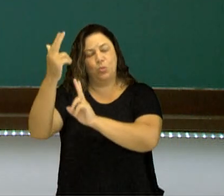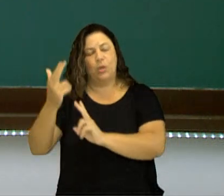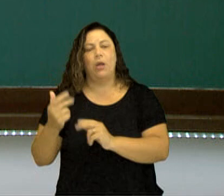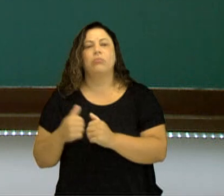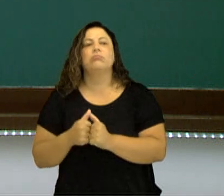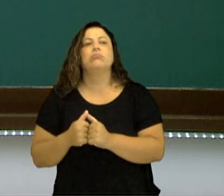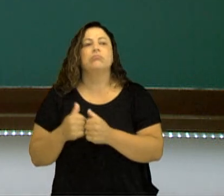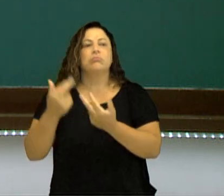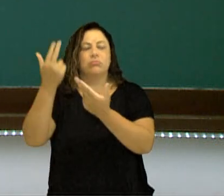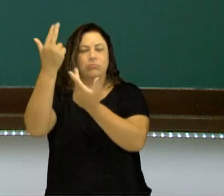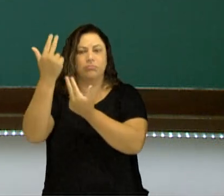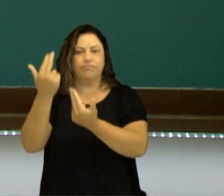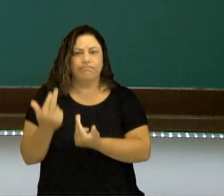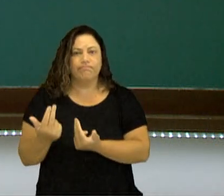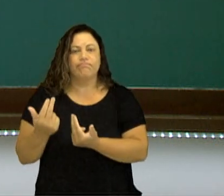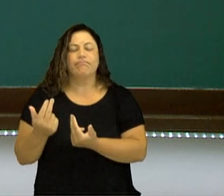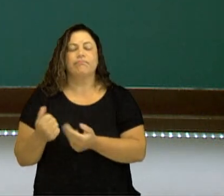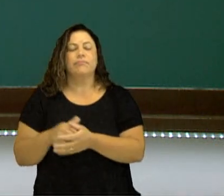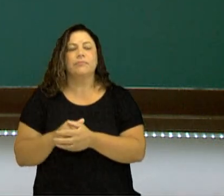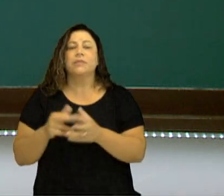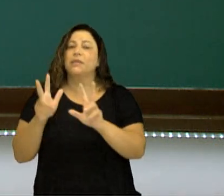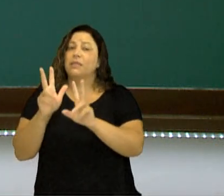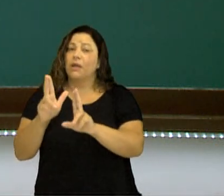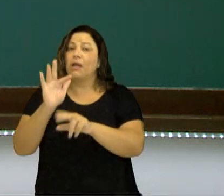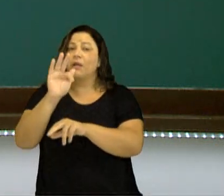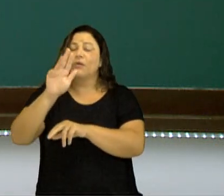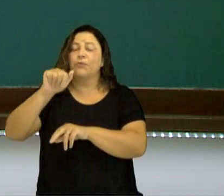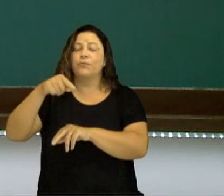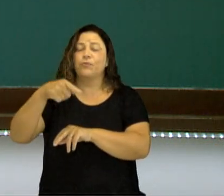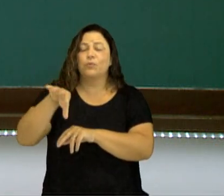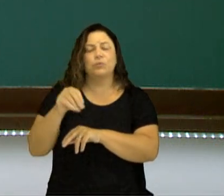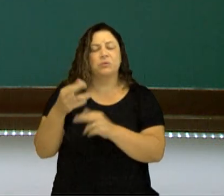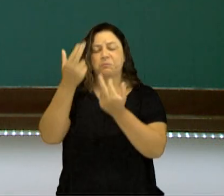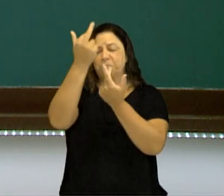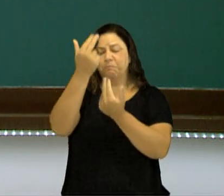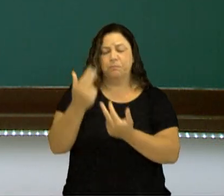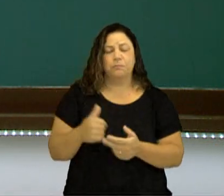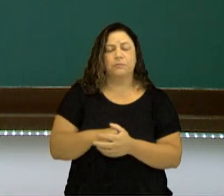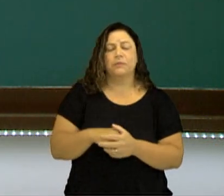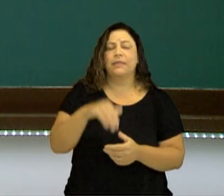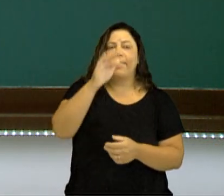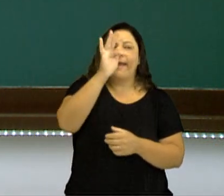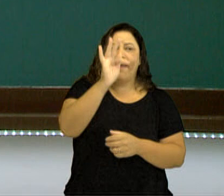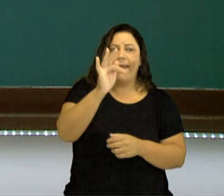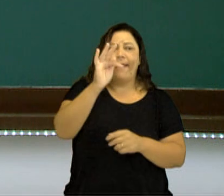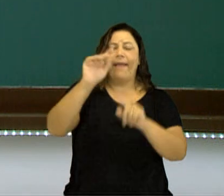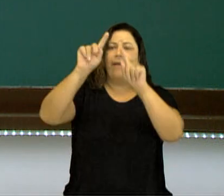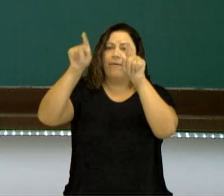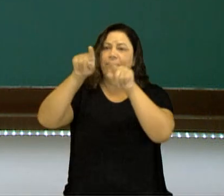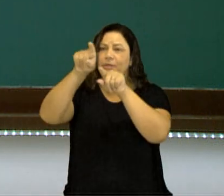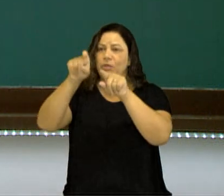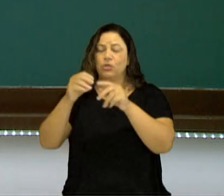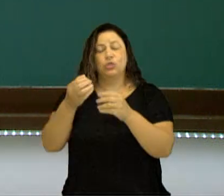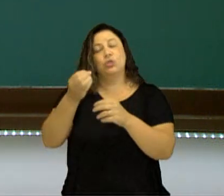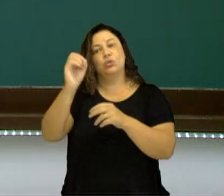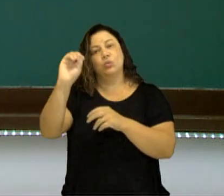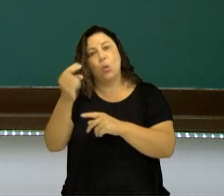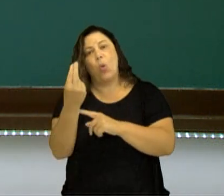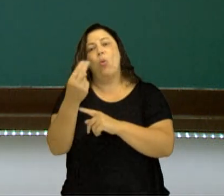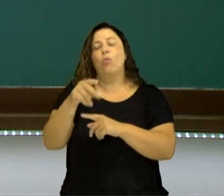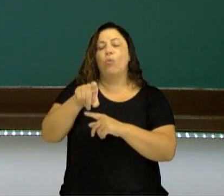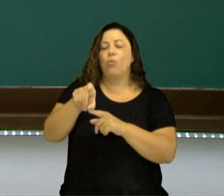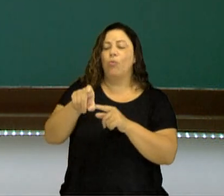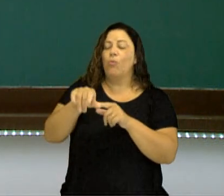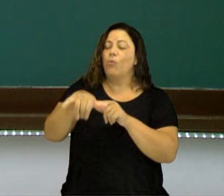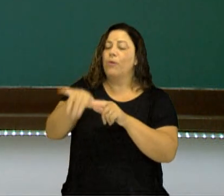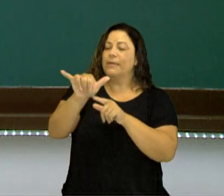nessa lâmina a mesma função, uma usando f de x, outra usando y, que só muda a escrita e a consideração